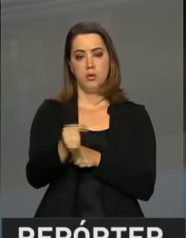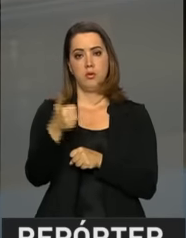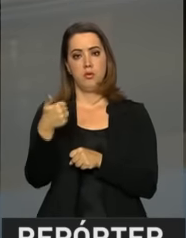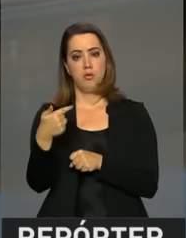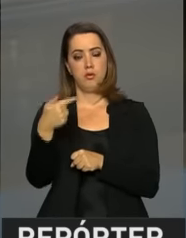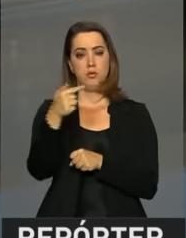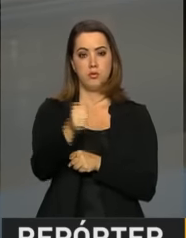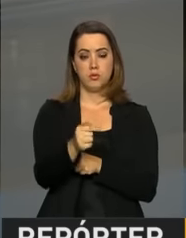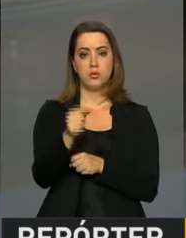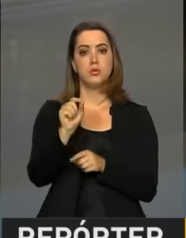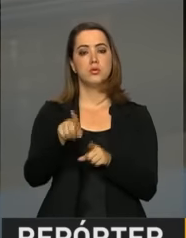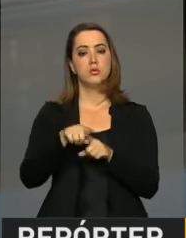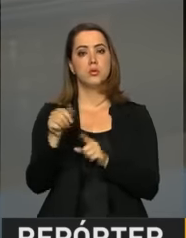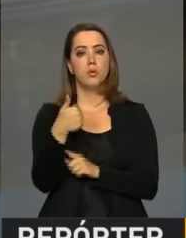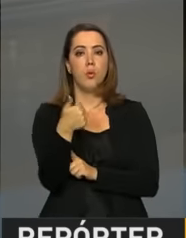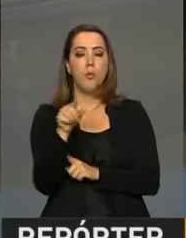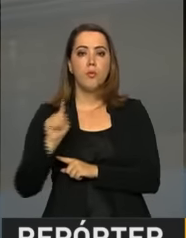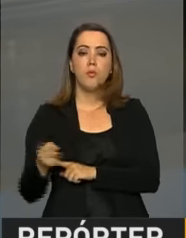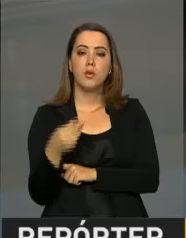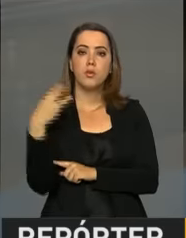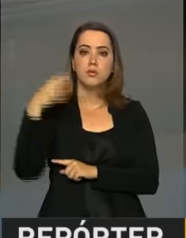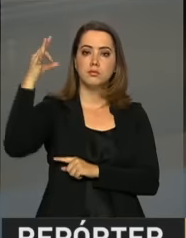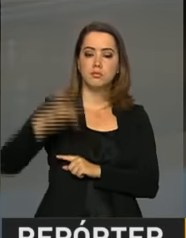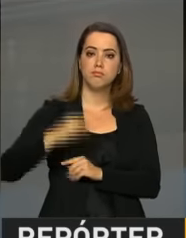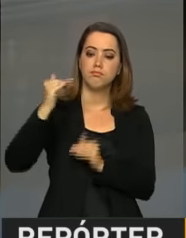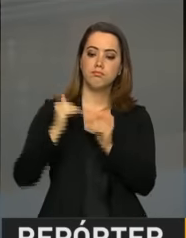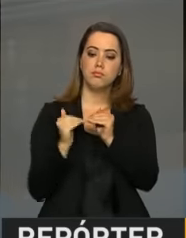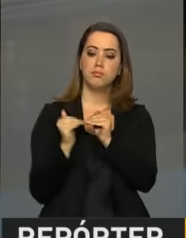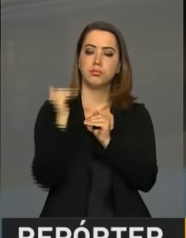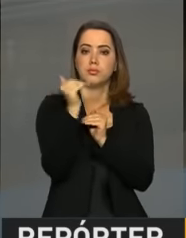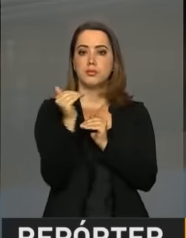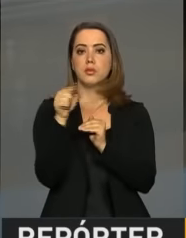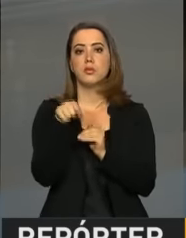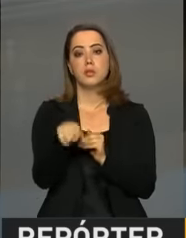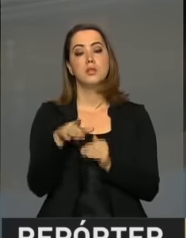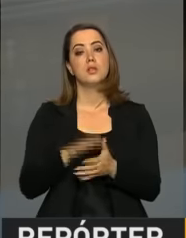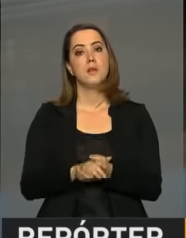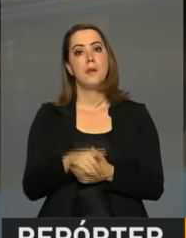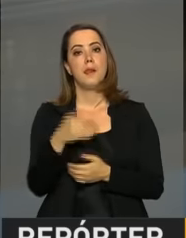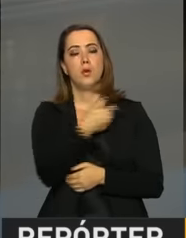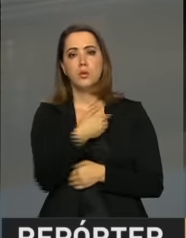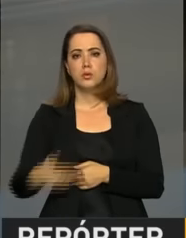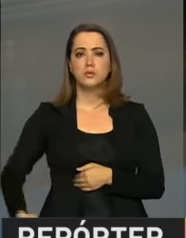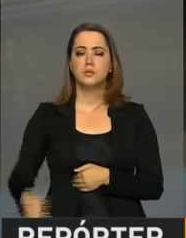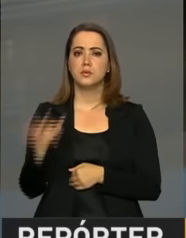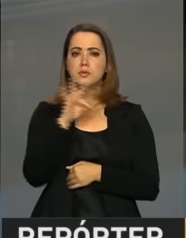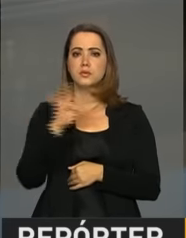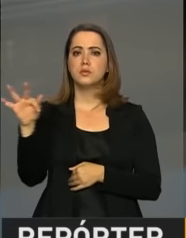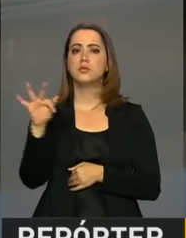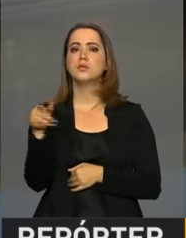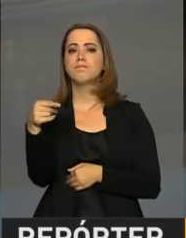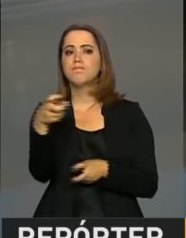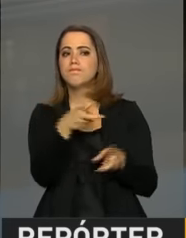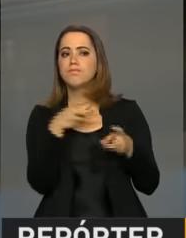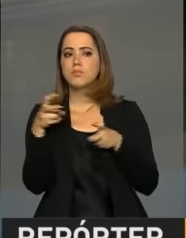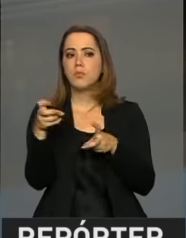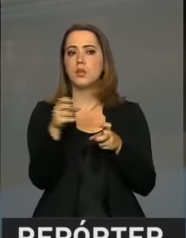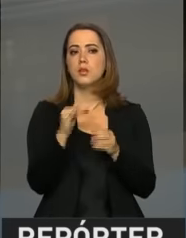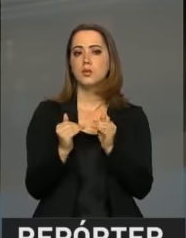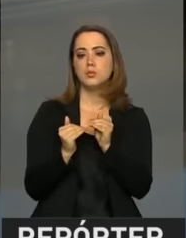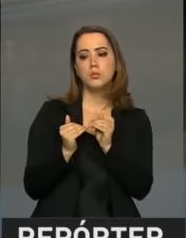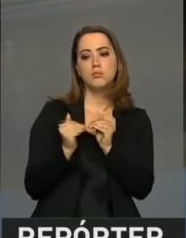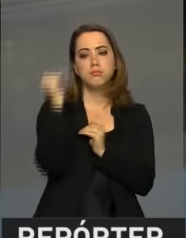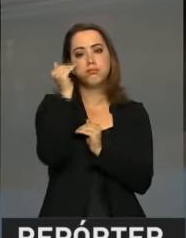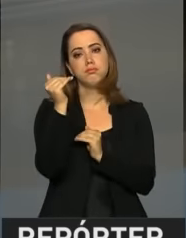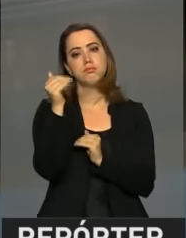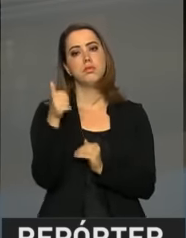de 1,3%. Isso pelo Boletim Focus. O governo federal prevê um crescimento da economia um pouco maior,